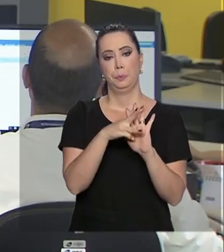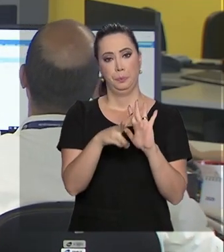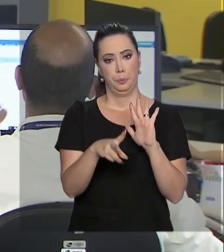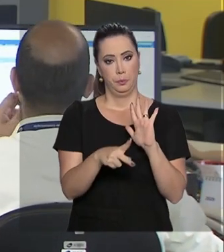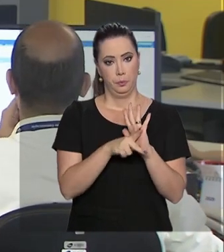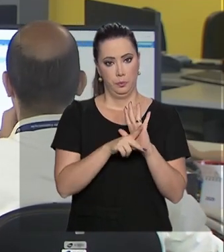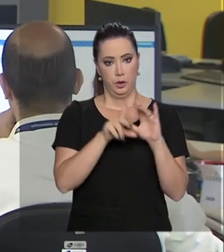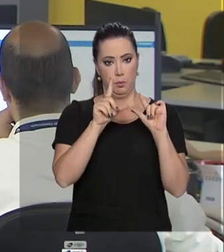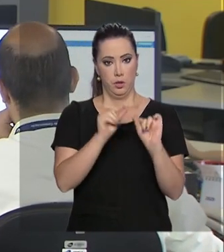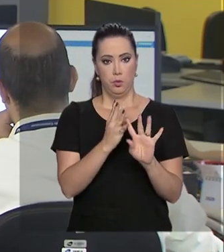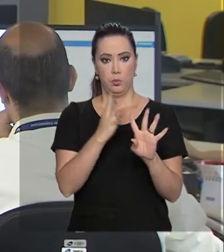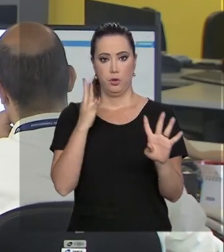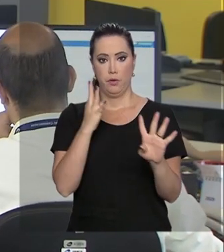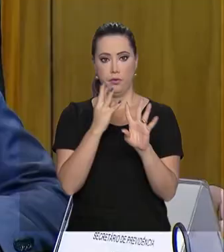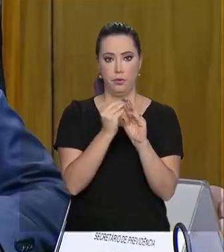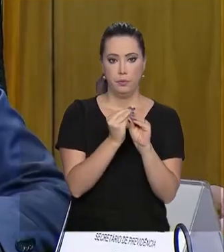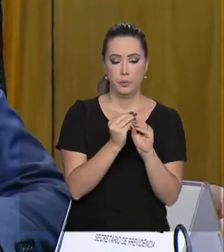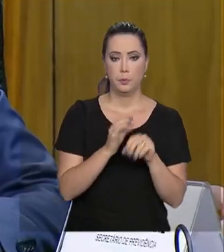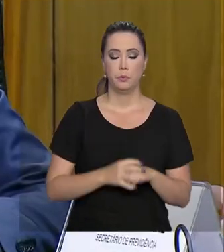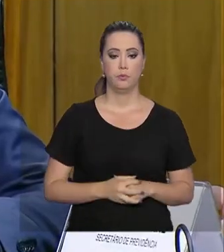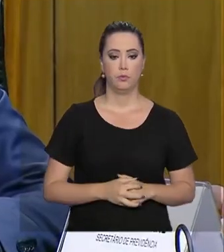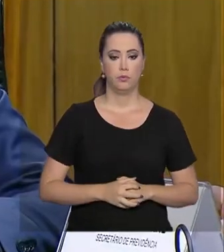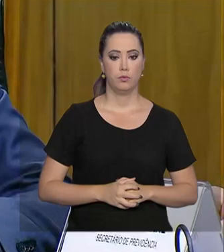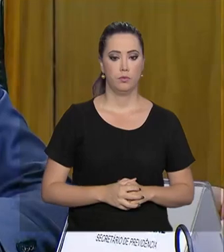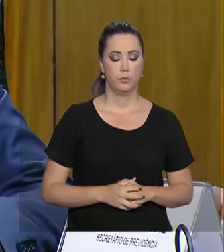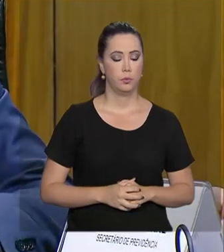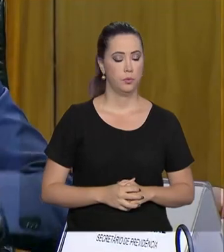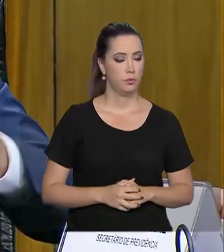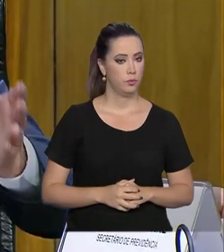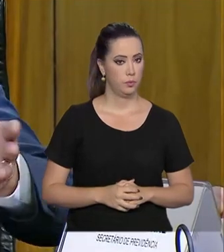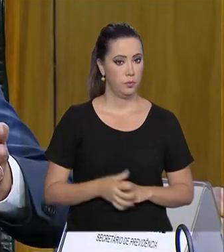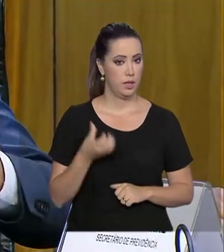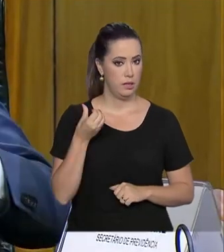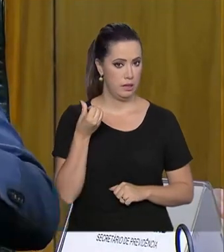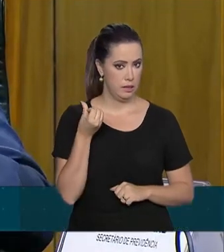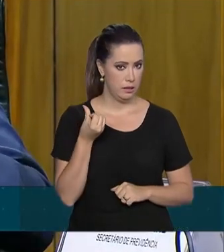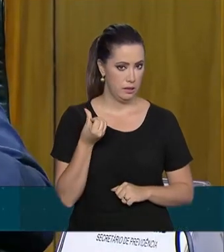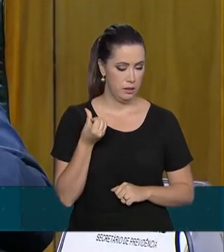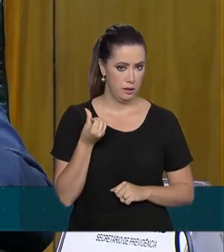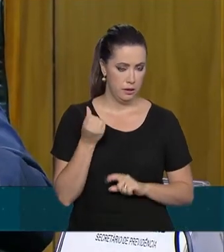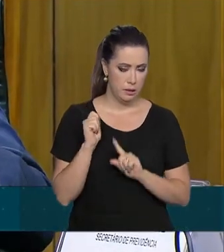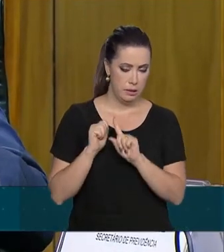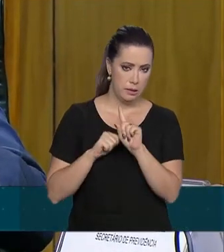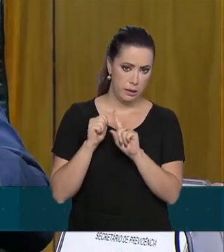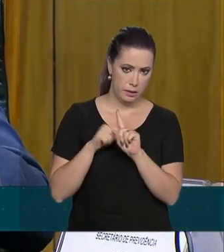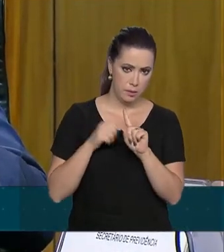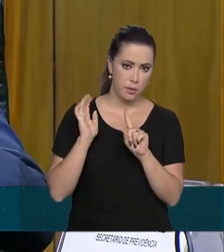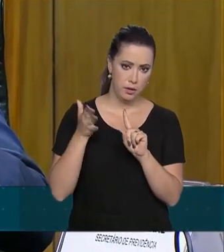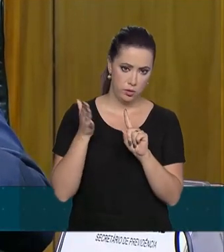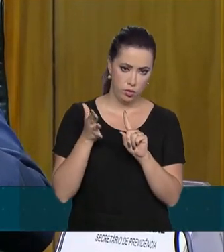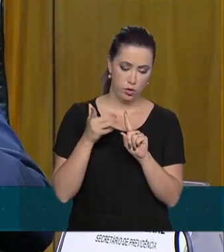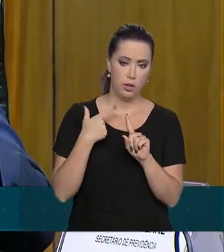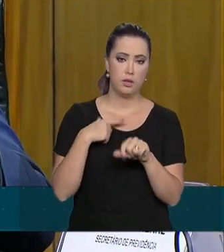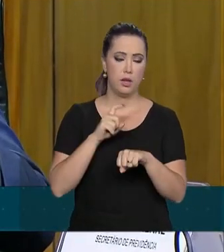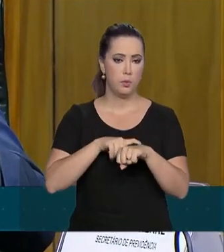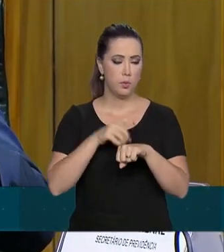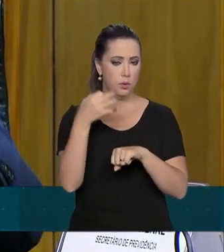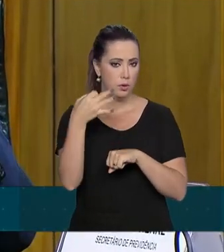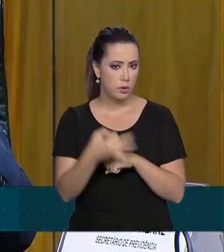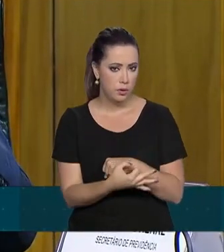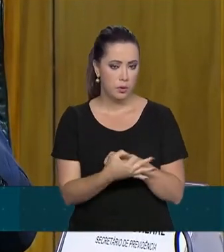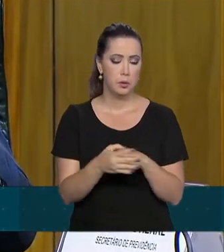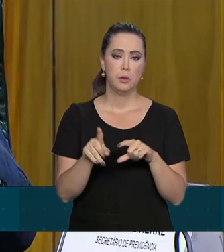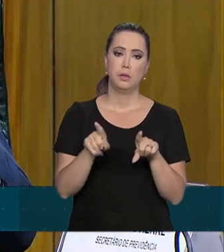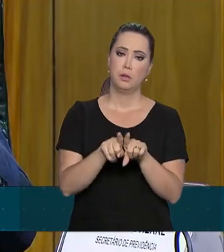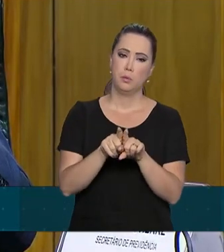para reduzir a fila de espera. Em seis meses estaremos fazendo tudo que entrou e regularizaremos o fluxo. E aí sim,